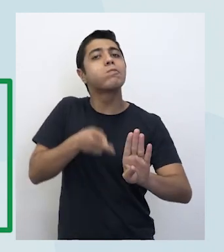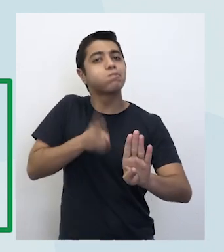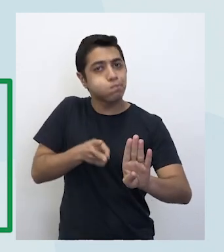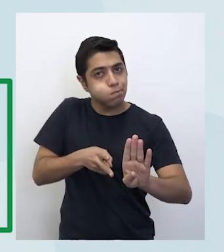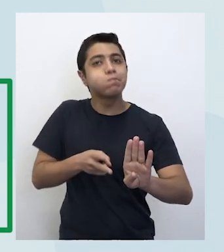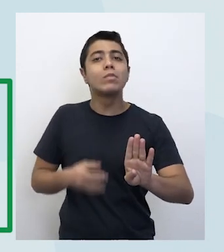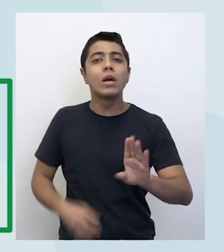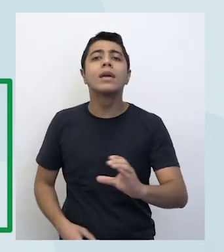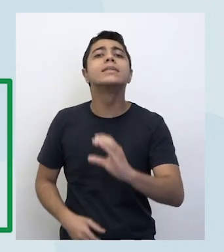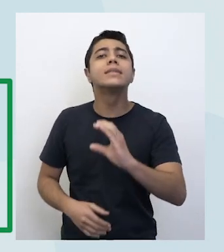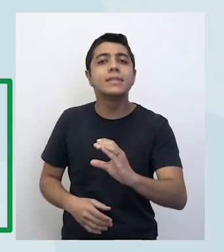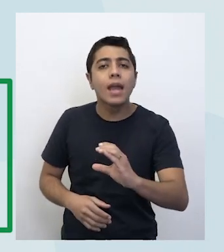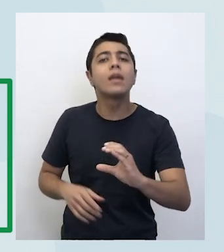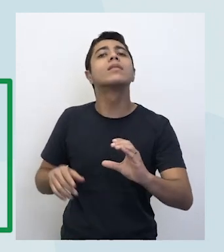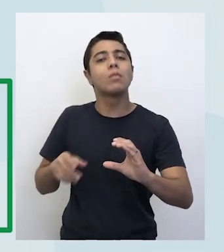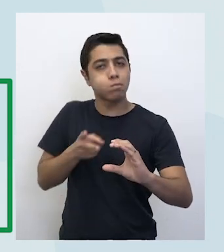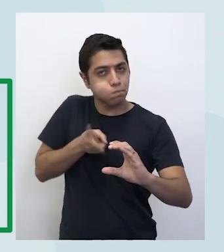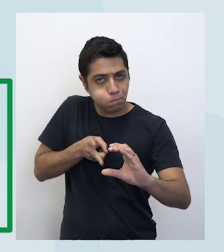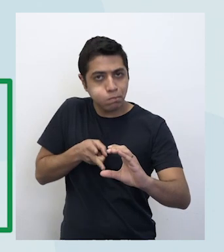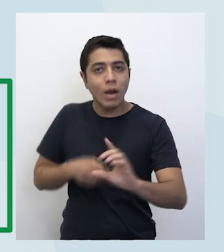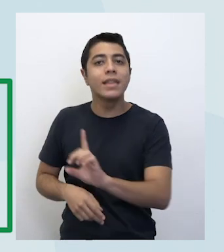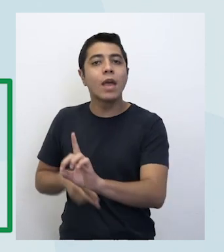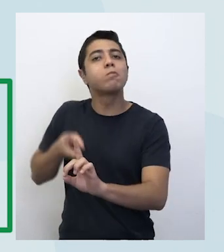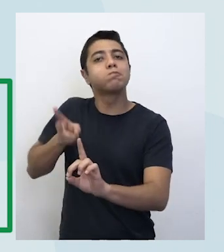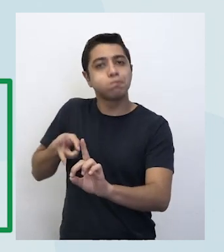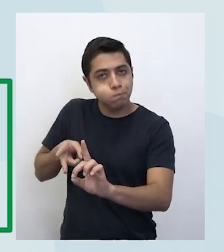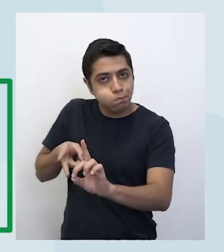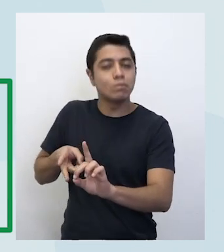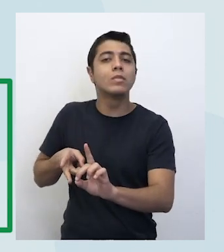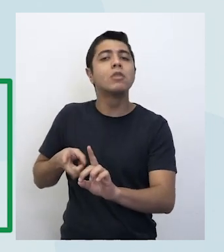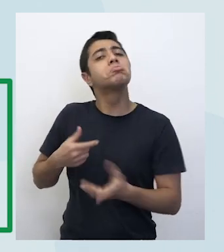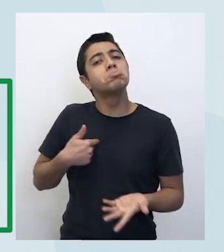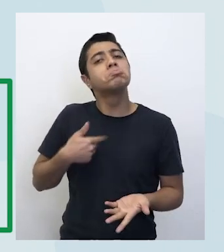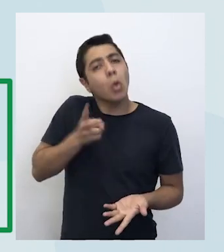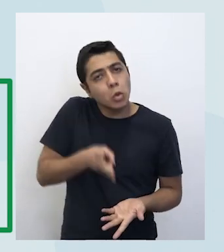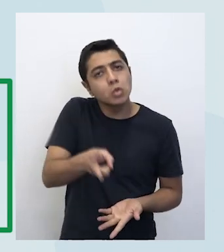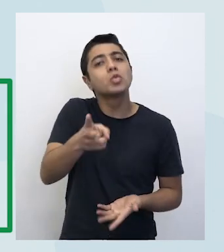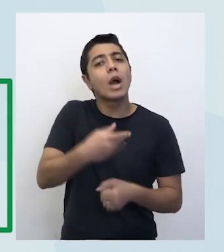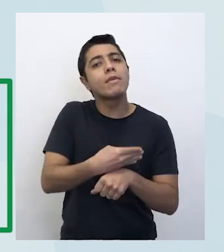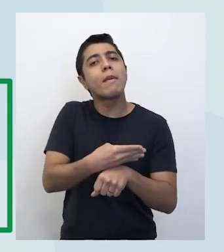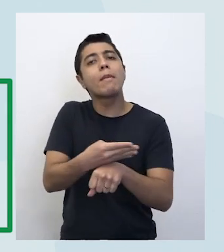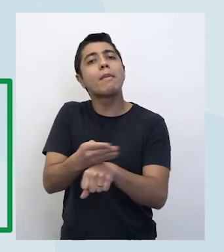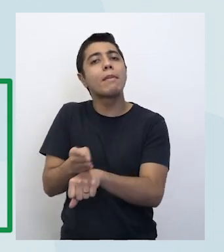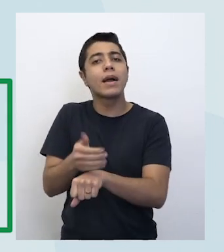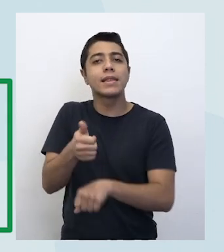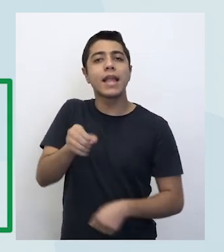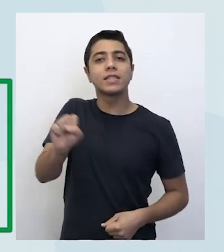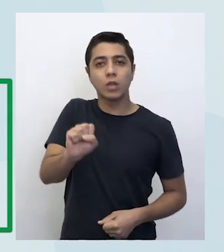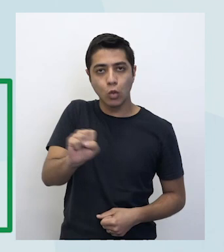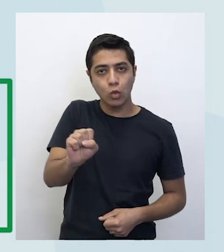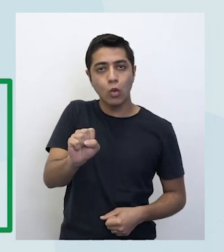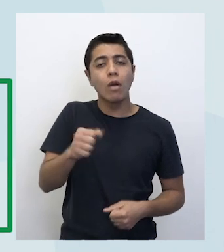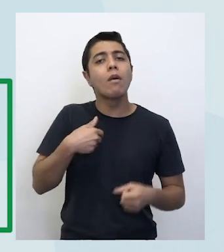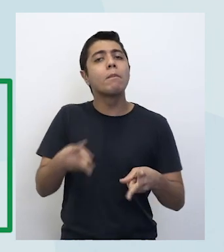com 100 e o D também com 200. Eu deixei mais um tempinho, mais 10 segundos e observei o quê? Que eu não estava